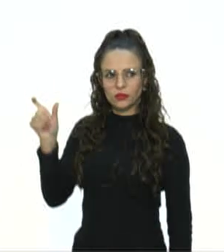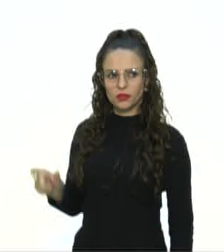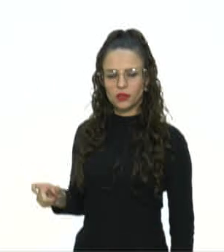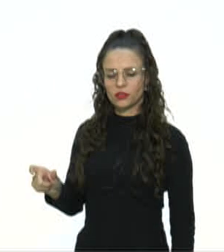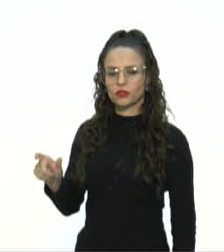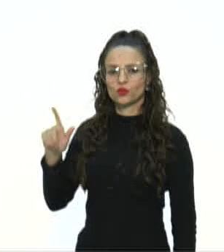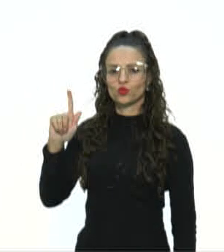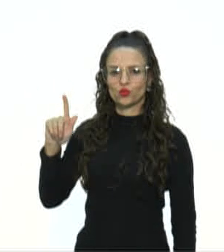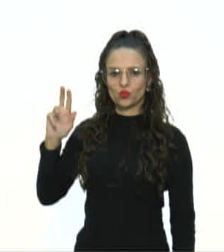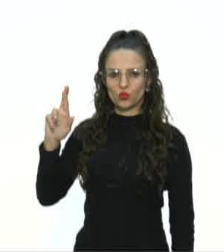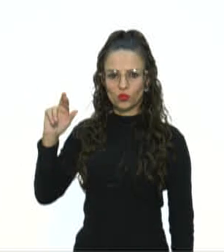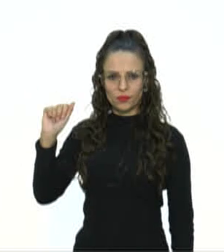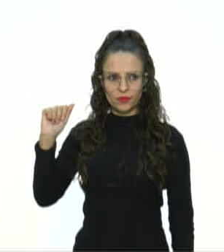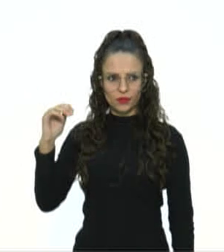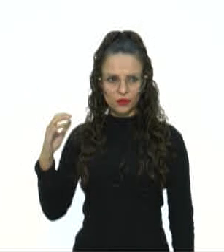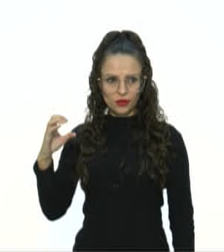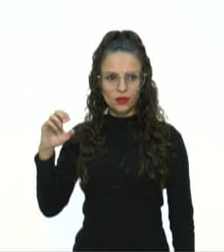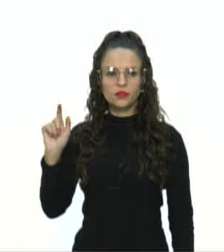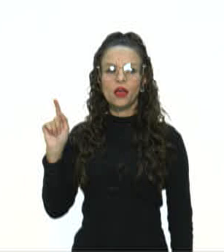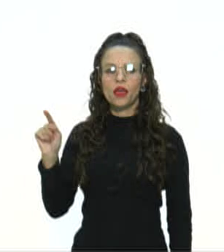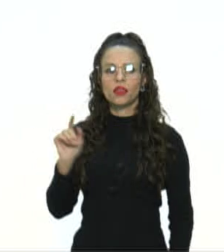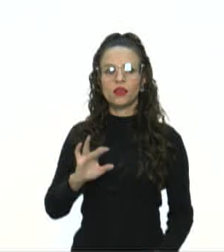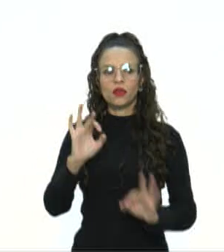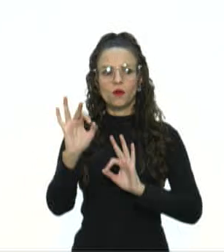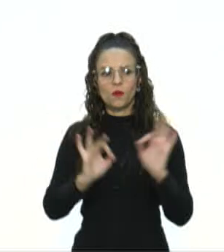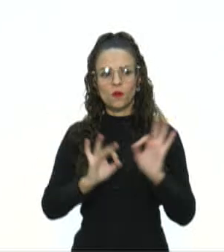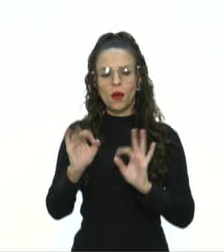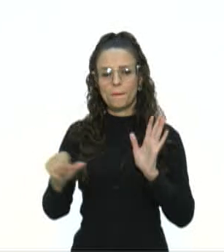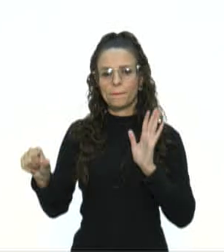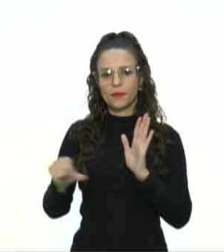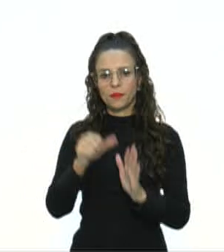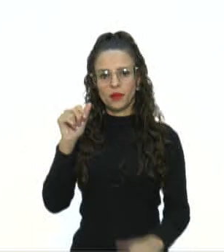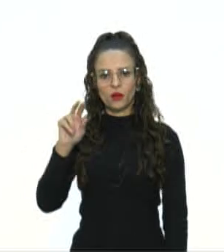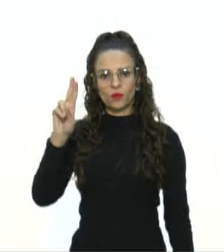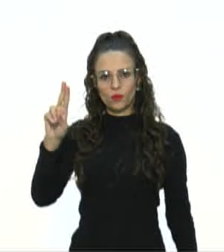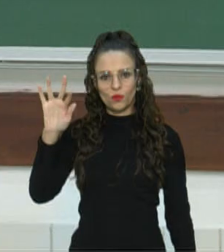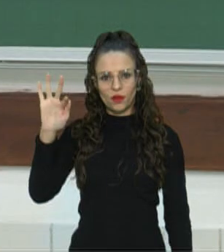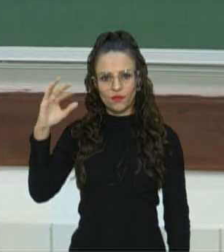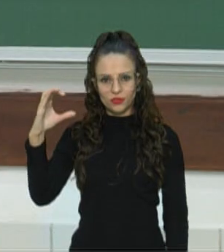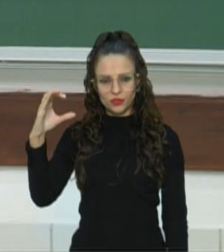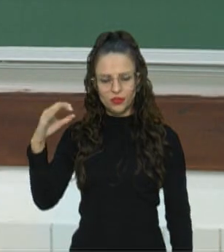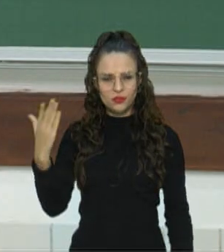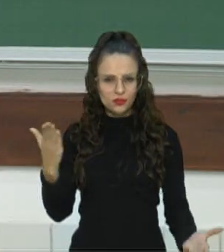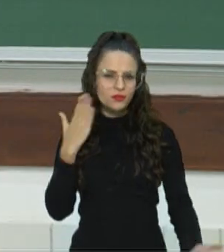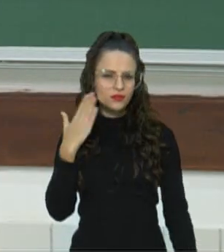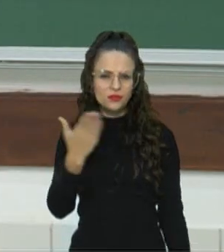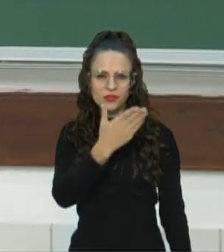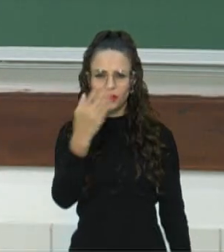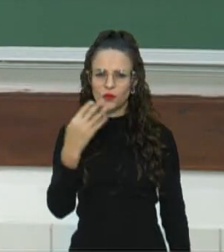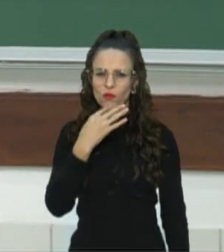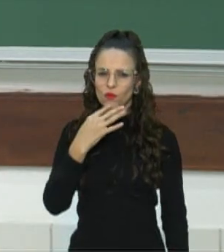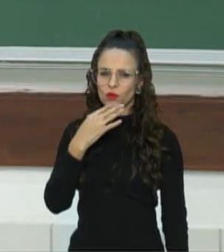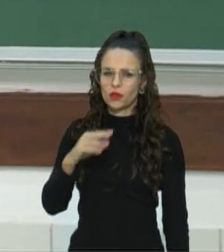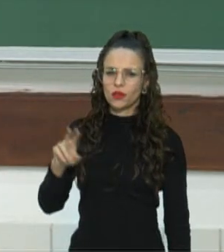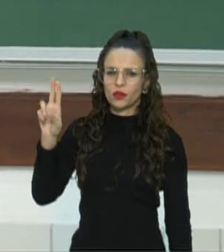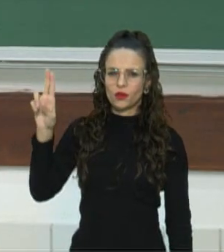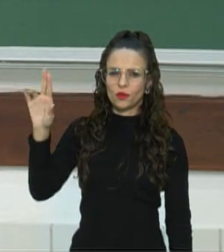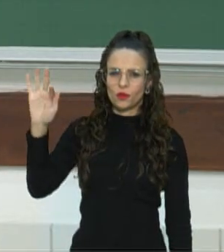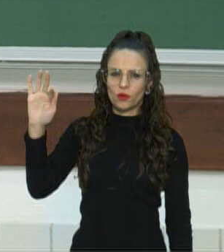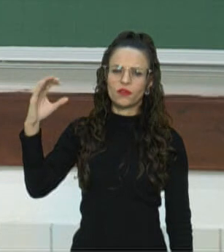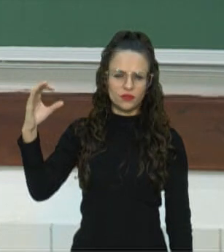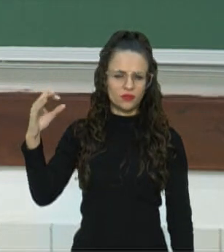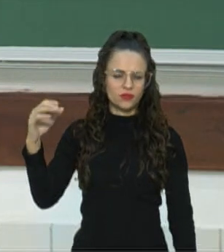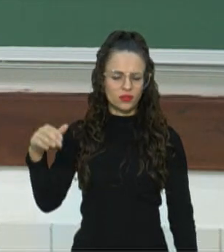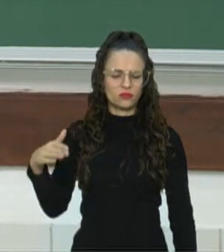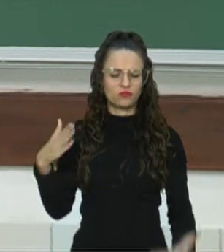era sobrinho do Carlos, organizou o primeiro UFC. Sabe o UFC? Vocês conhecem, né? Você já deve ter ouvido